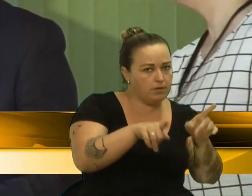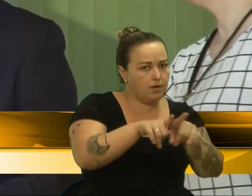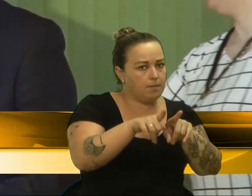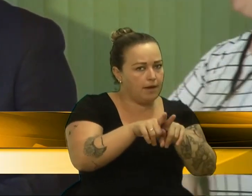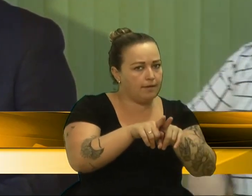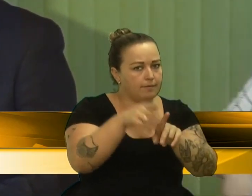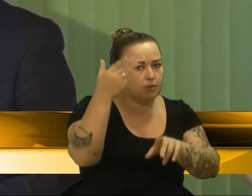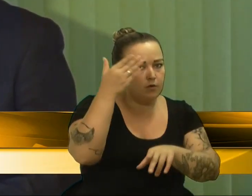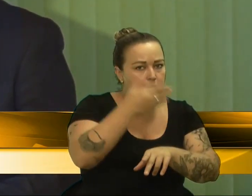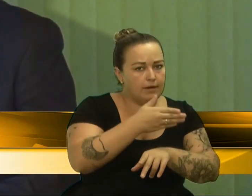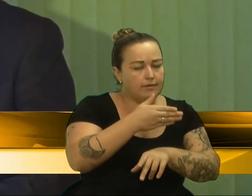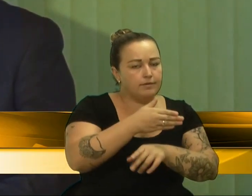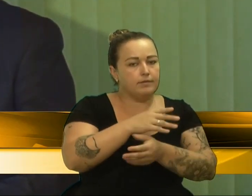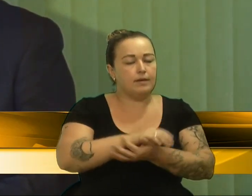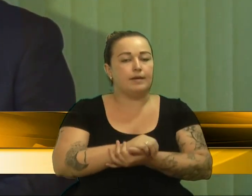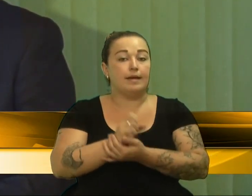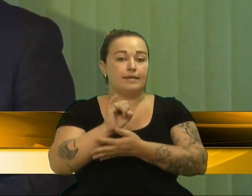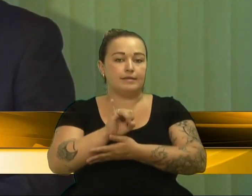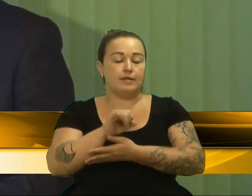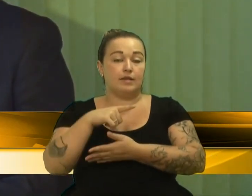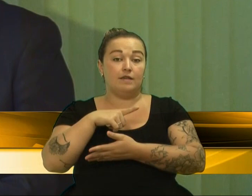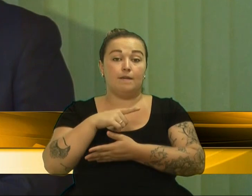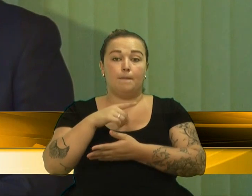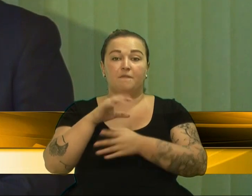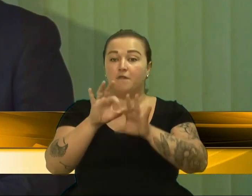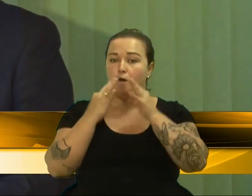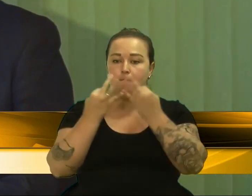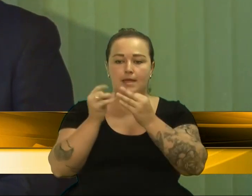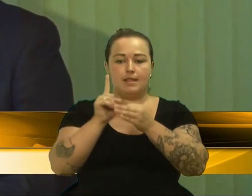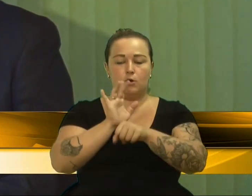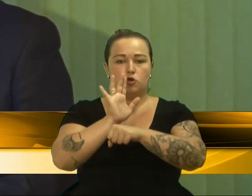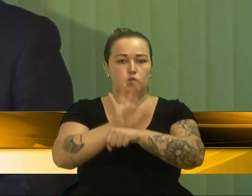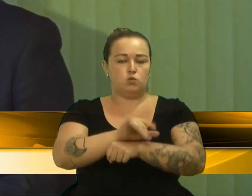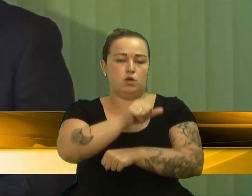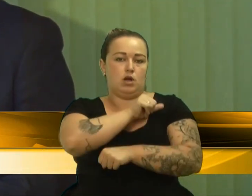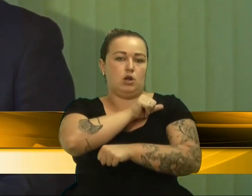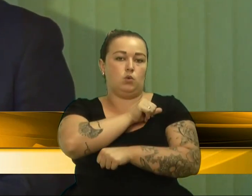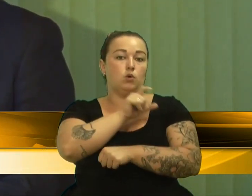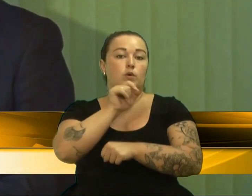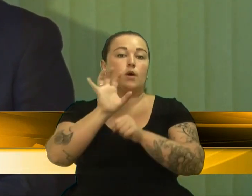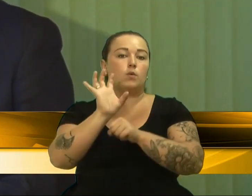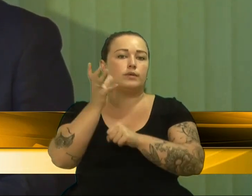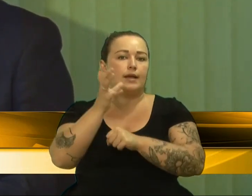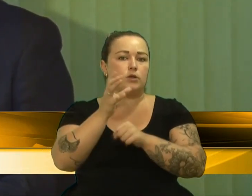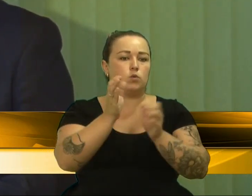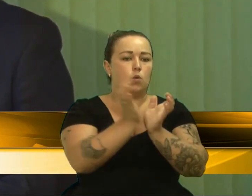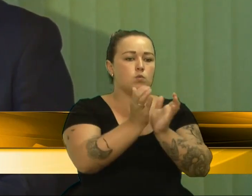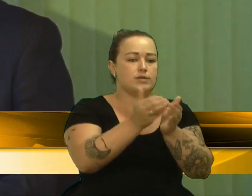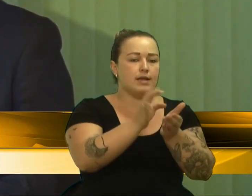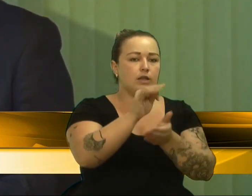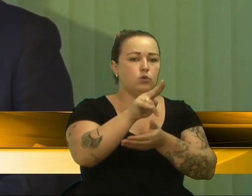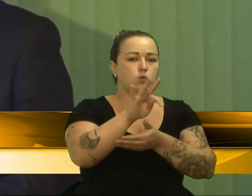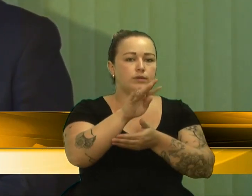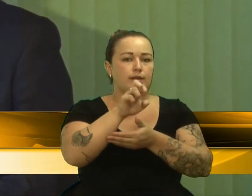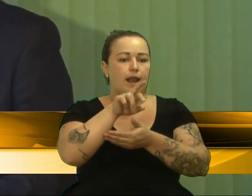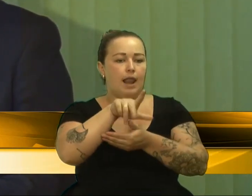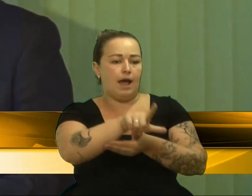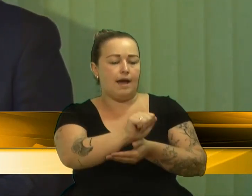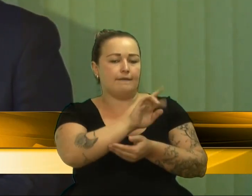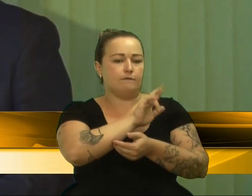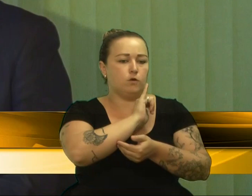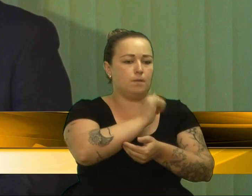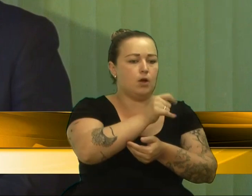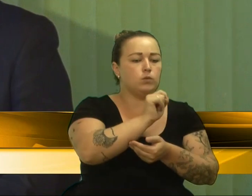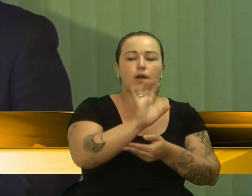comprovada negligência e ou omissão por parte dos pais, que medidas a SMED adota? O Conselho Tutelar é comunicado, o órgão emite retorno sobre o atendimento desse